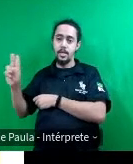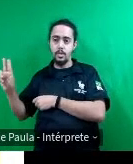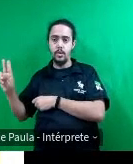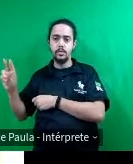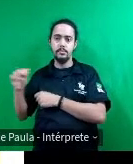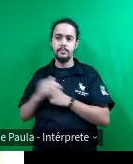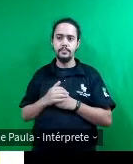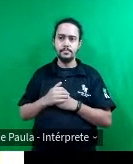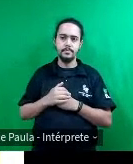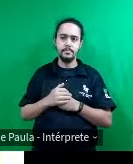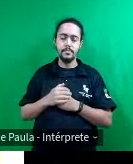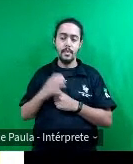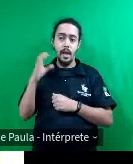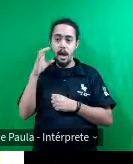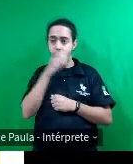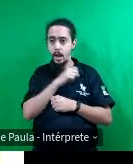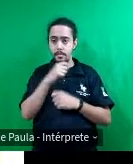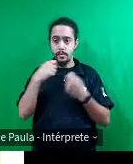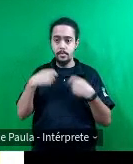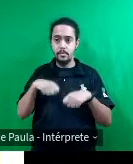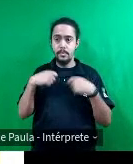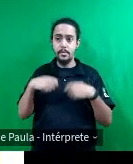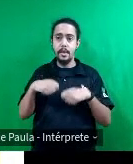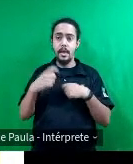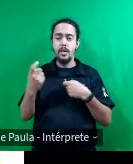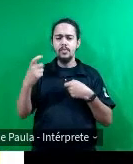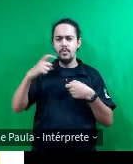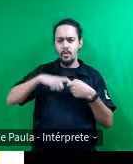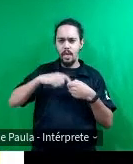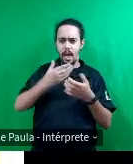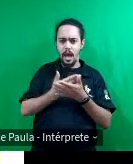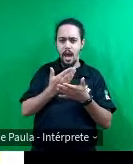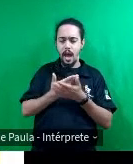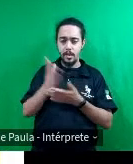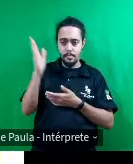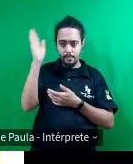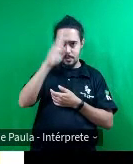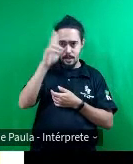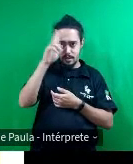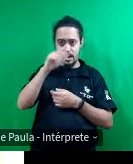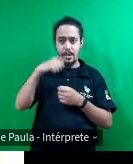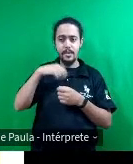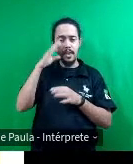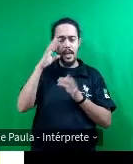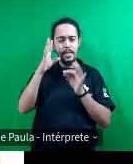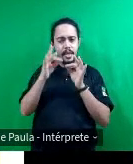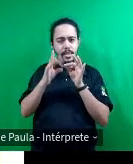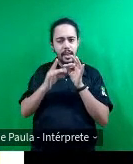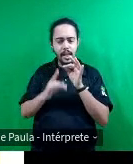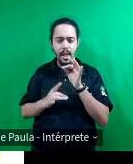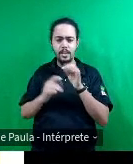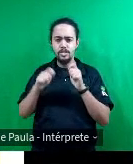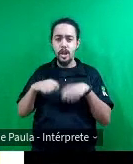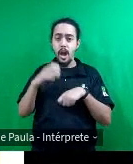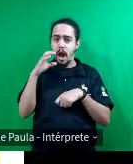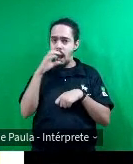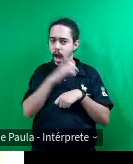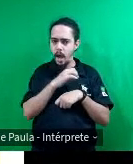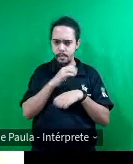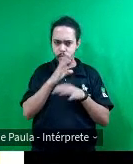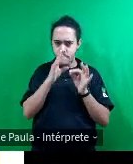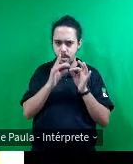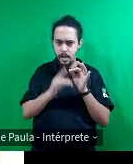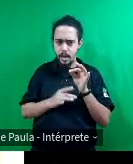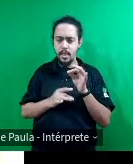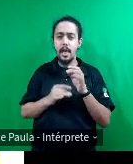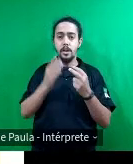ultra rápido, porque eu quero que você volte lá na outra aula, onde eu faço a dedução com calma, apresento em detalhes divisor de corrente